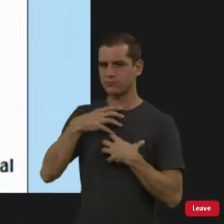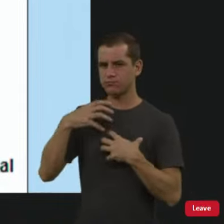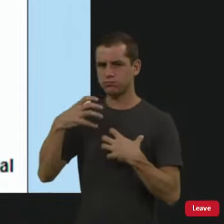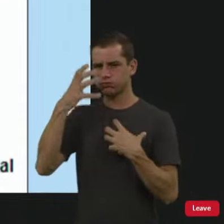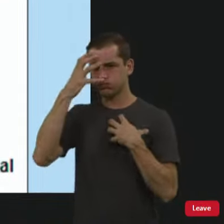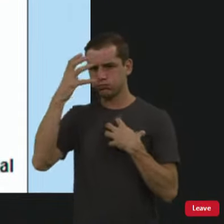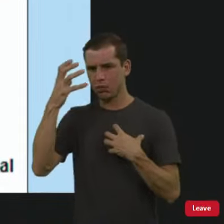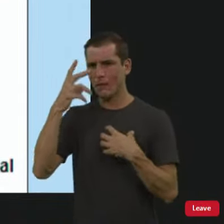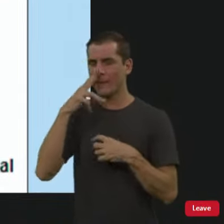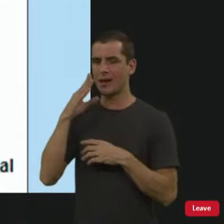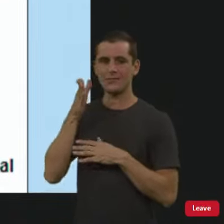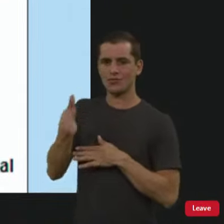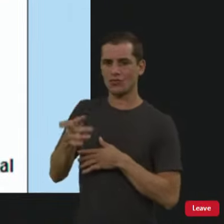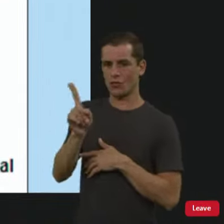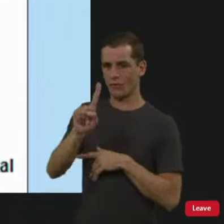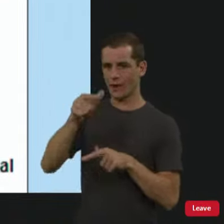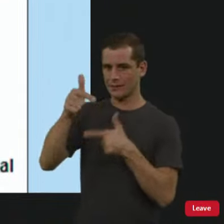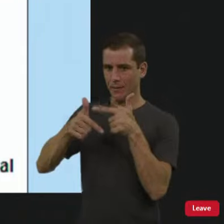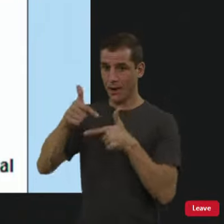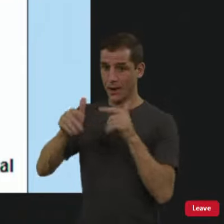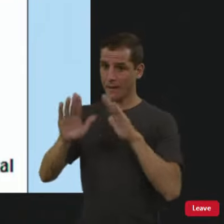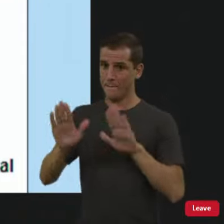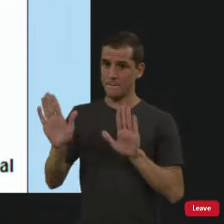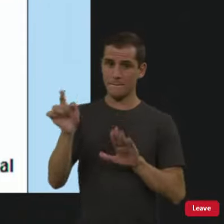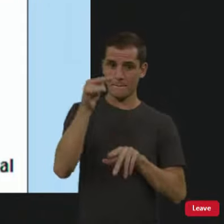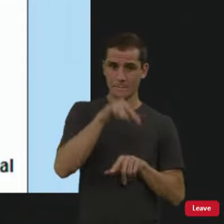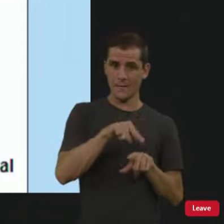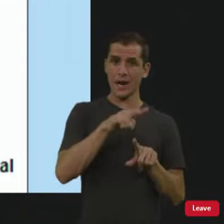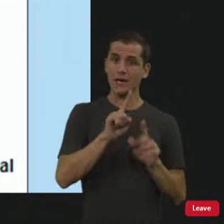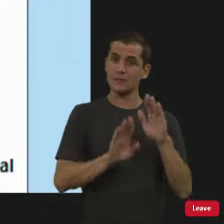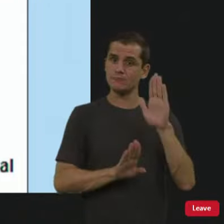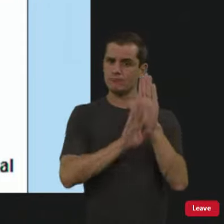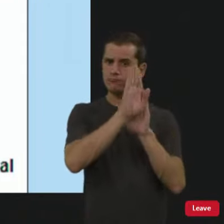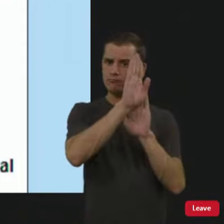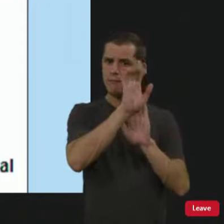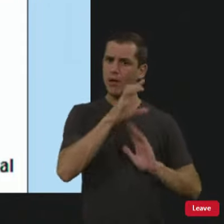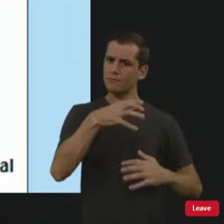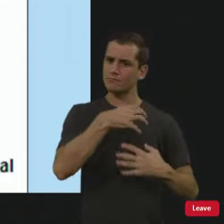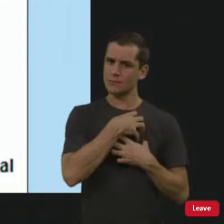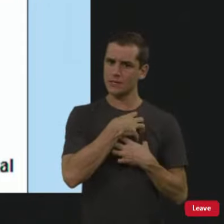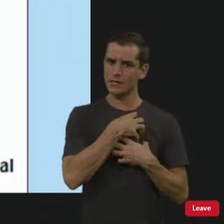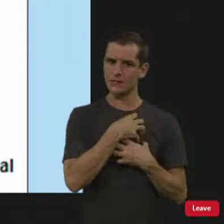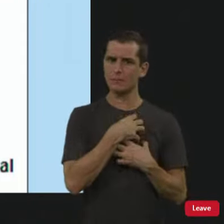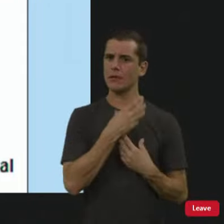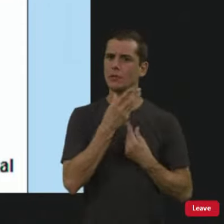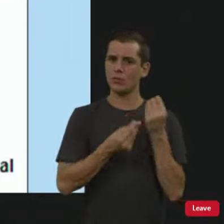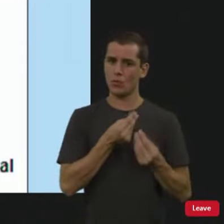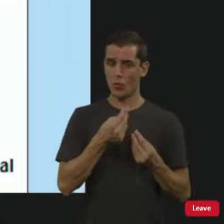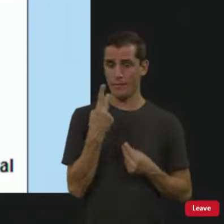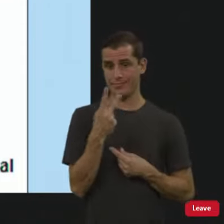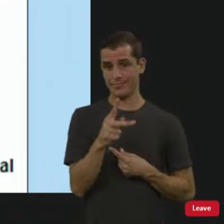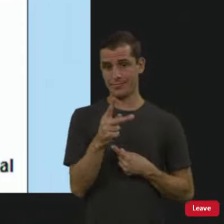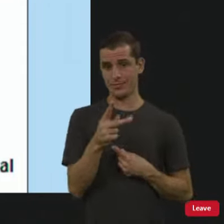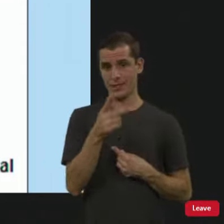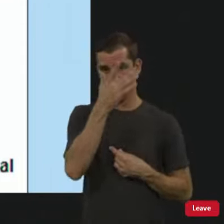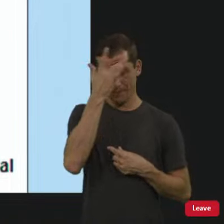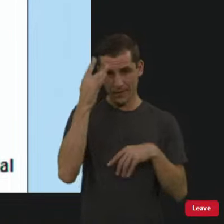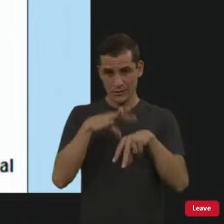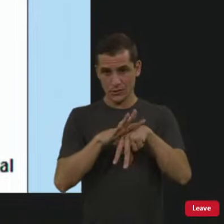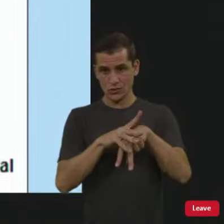foi o item que mais pesou para julgar a qualidade de vida desses pacientes como, claro, ruim, né?